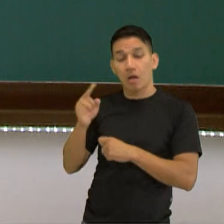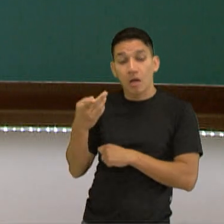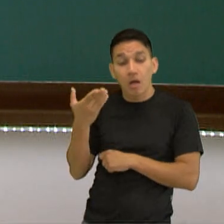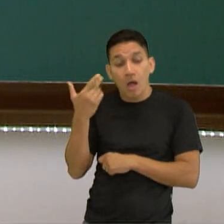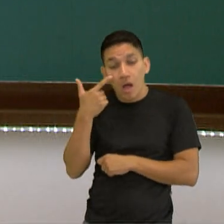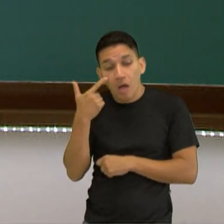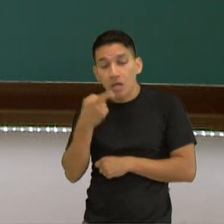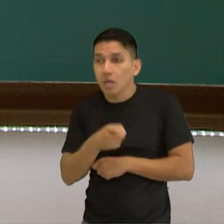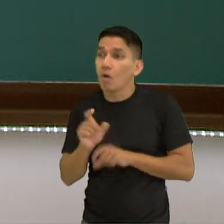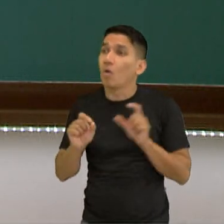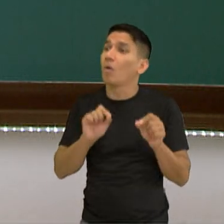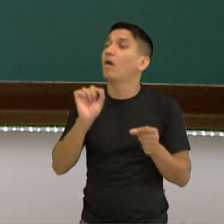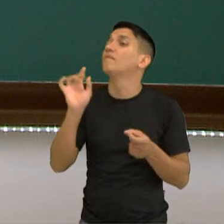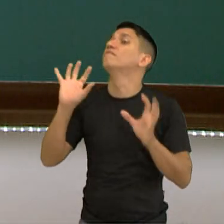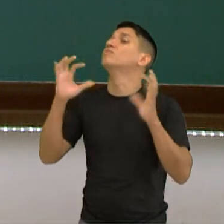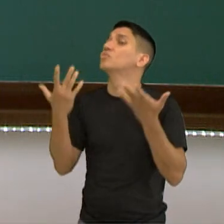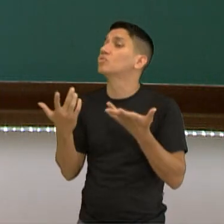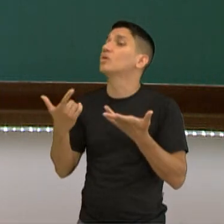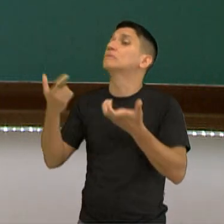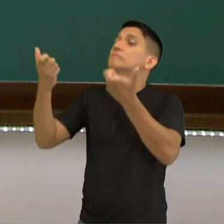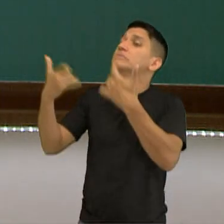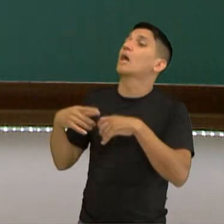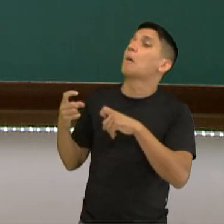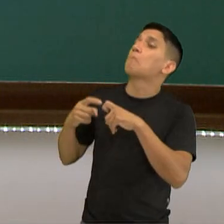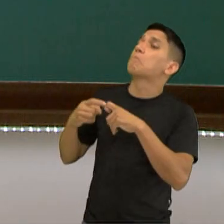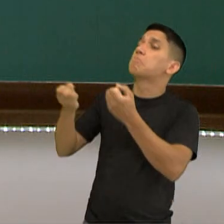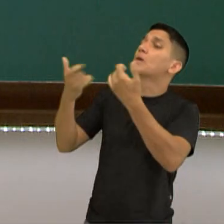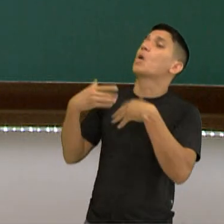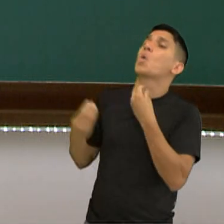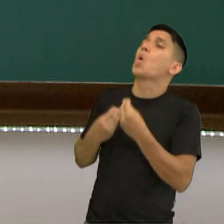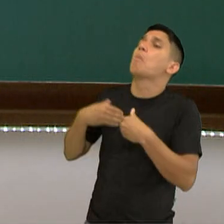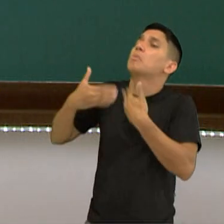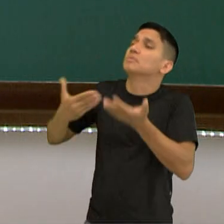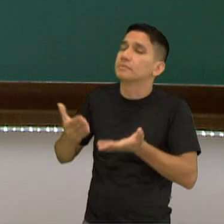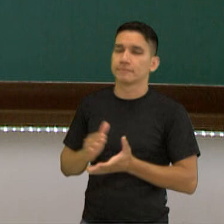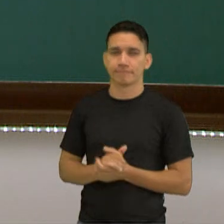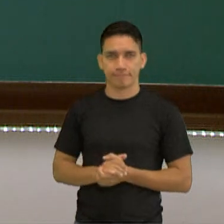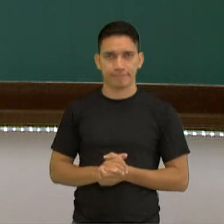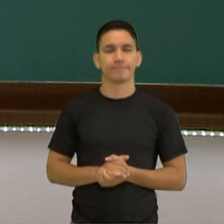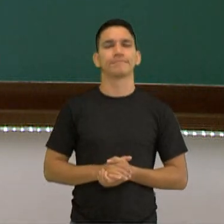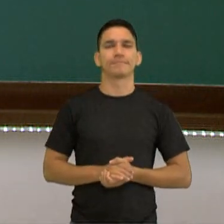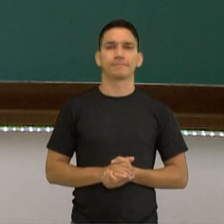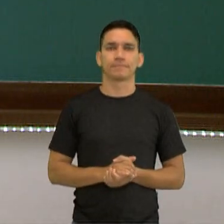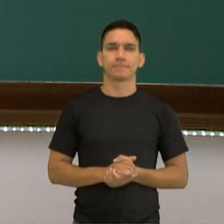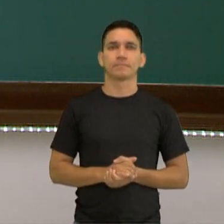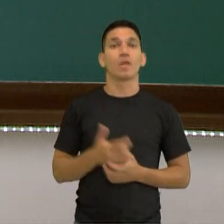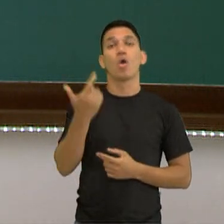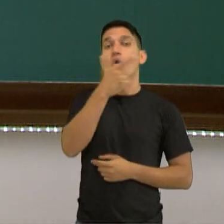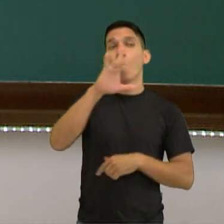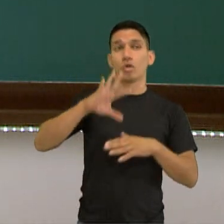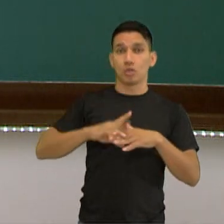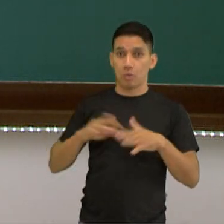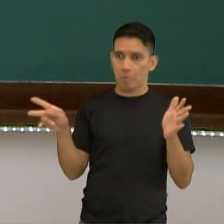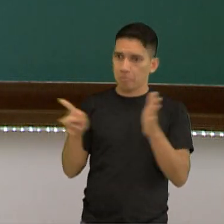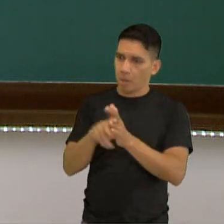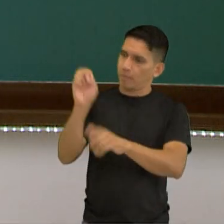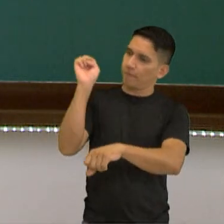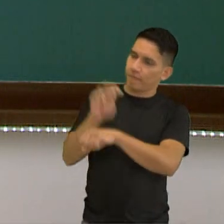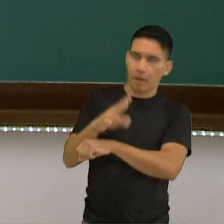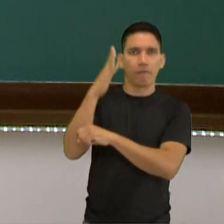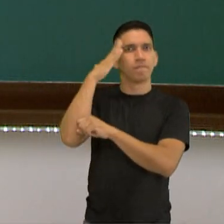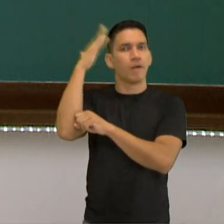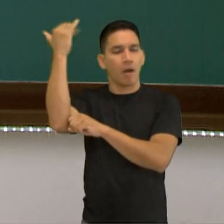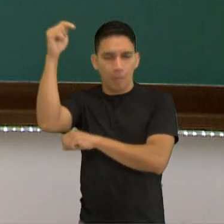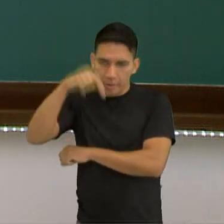para orientações de como proceder. Bom, uma outra doença causada então por vírus, muito famosa, muito comum